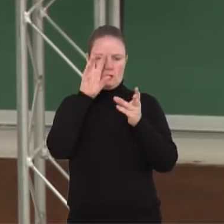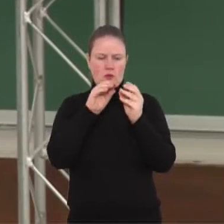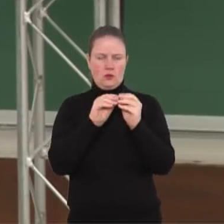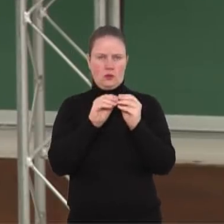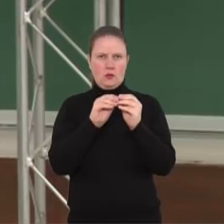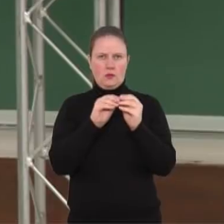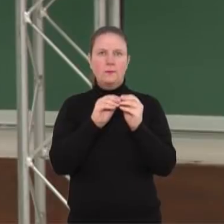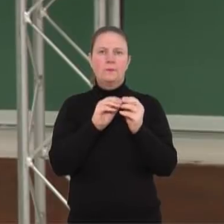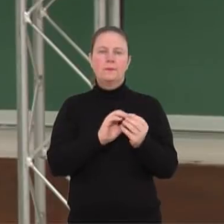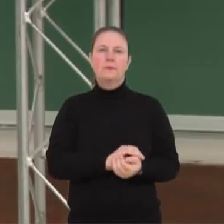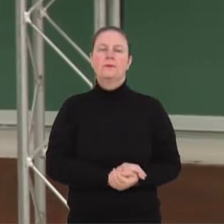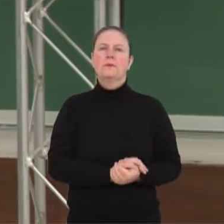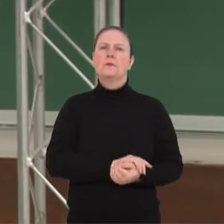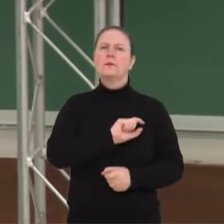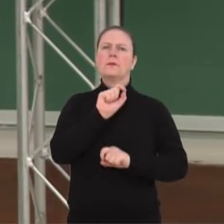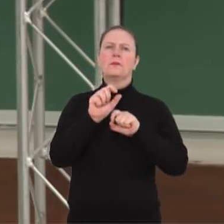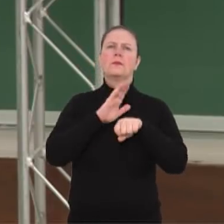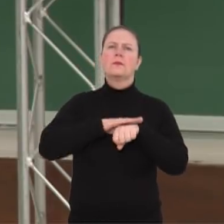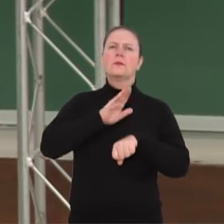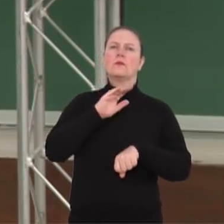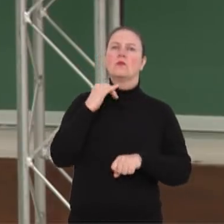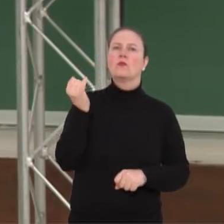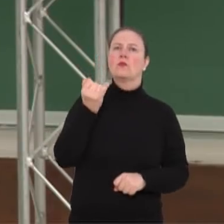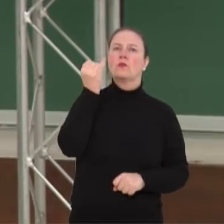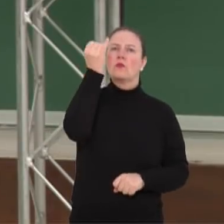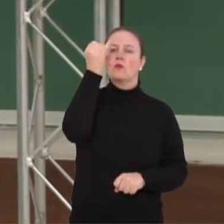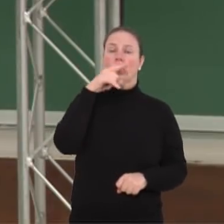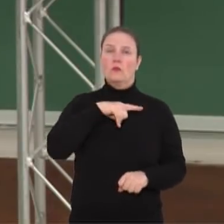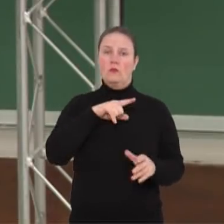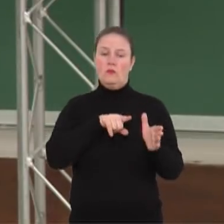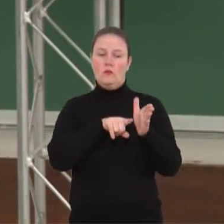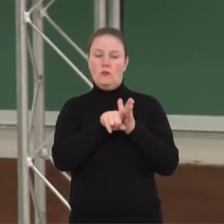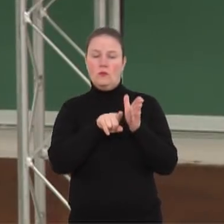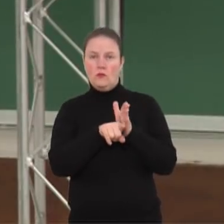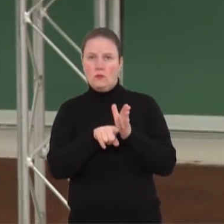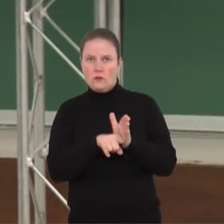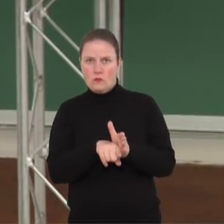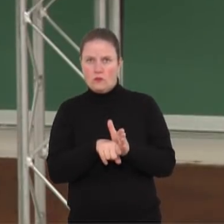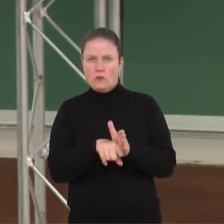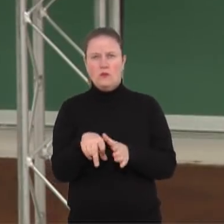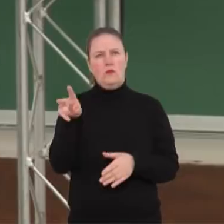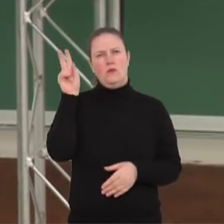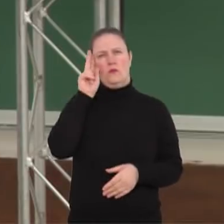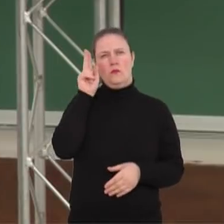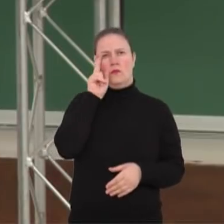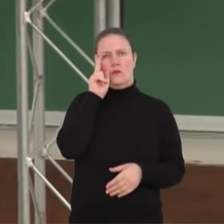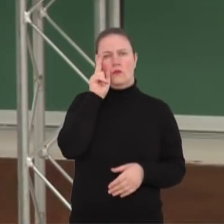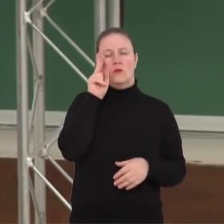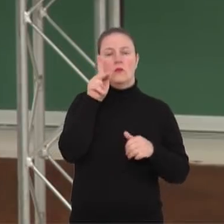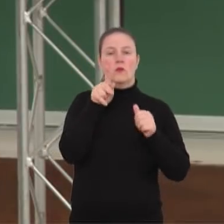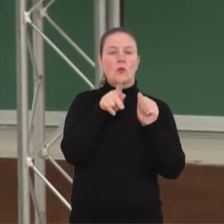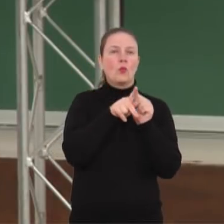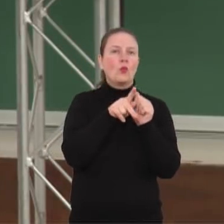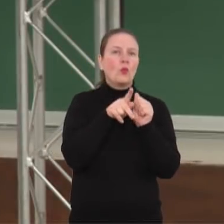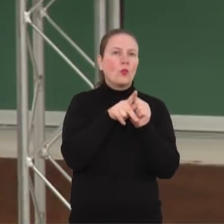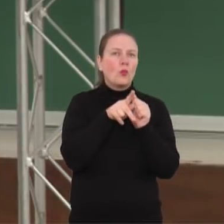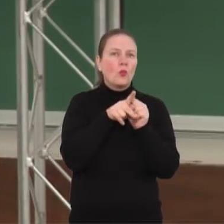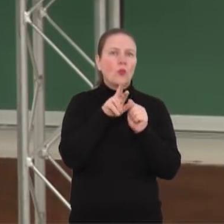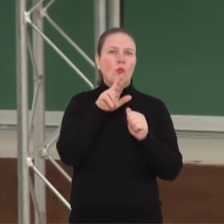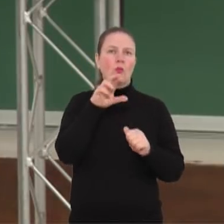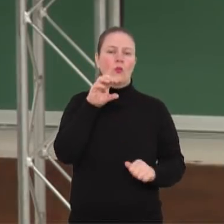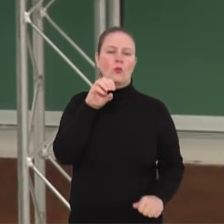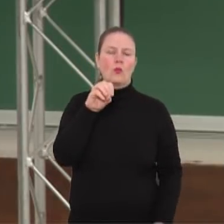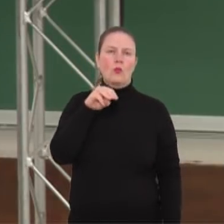total. O que é o mais importante quando eu tenho perguntas? Eu relembrar dos meus pronomes interrogativos.